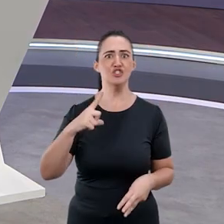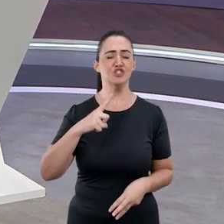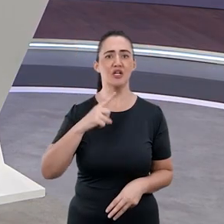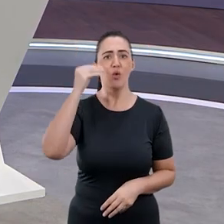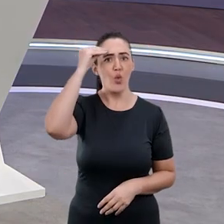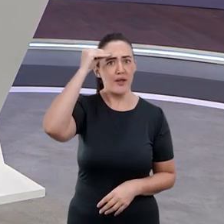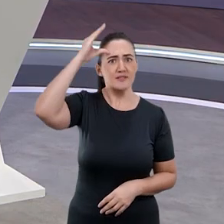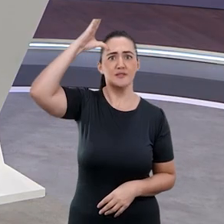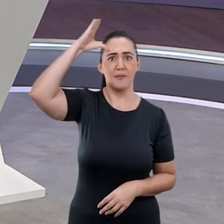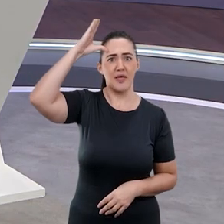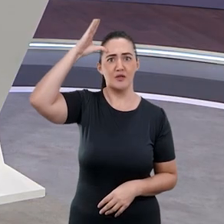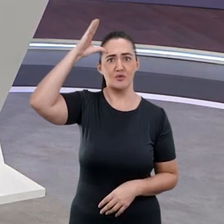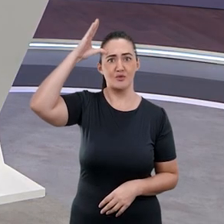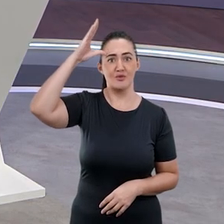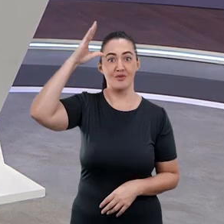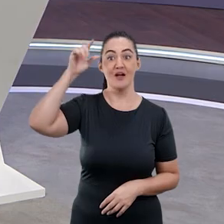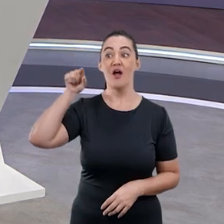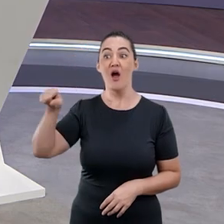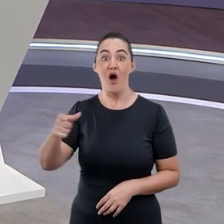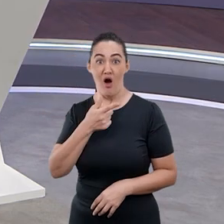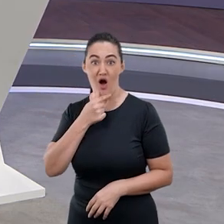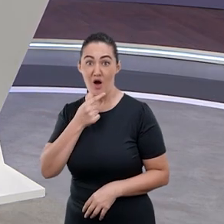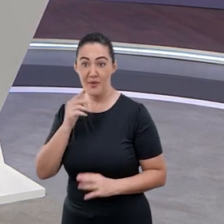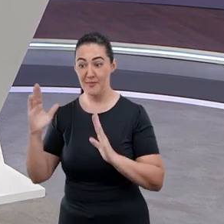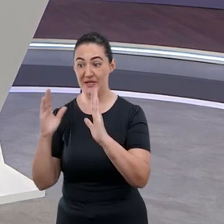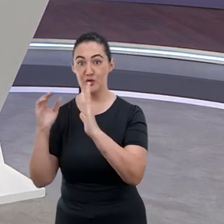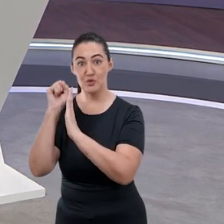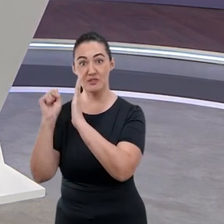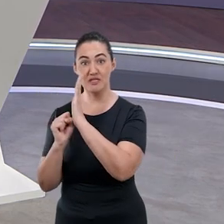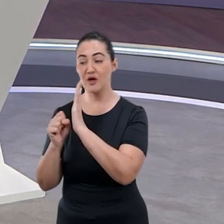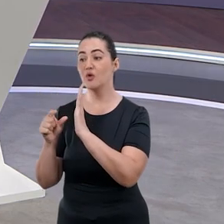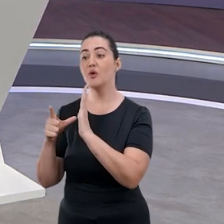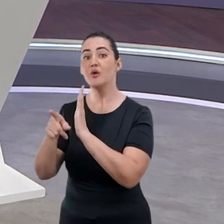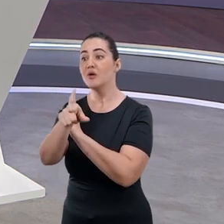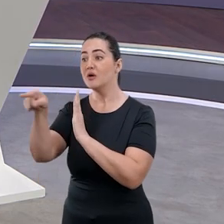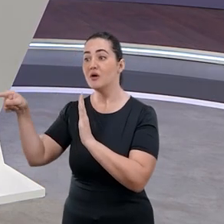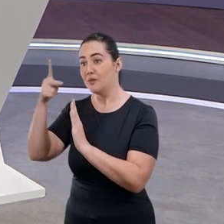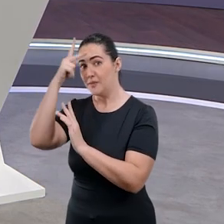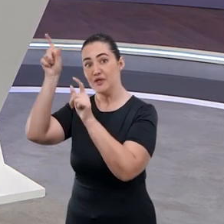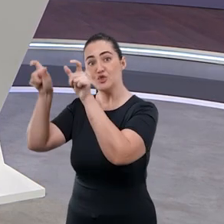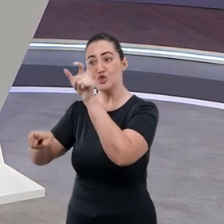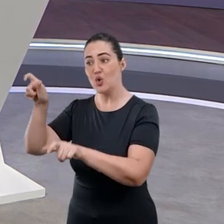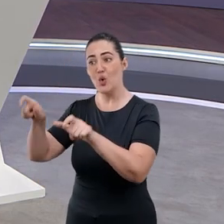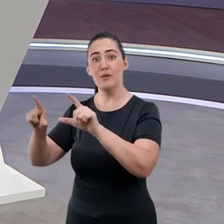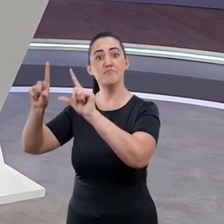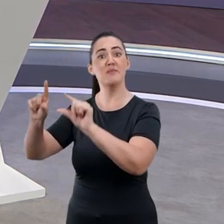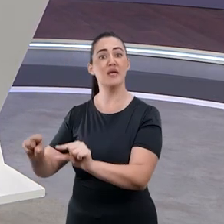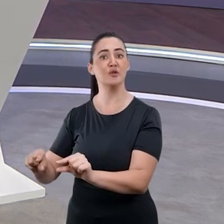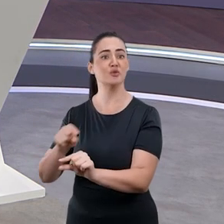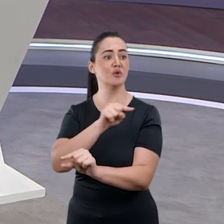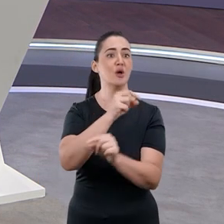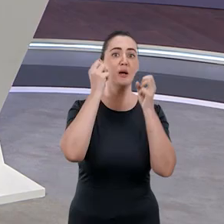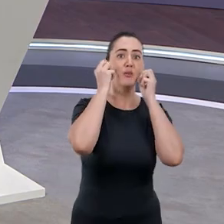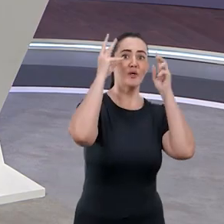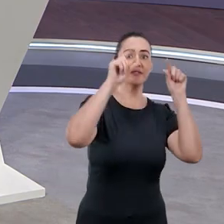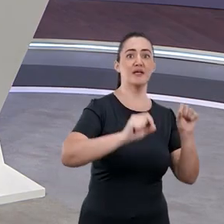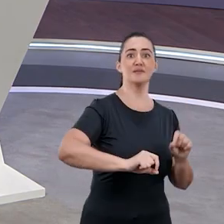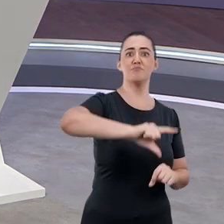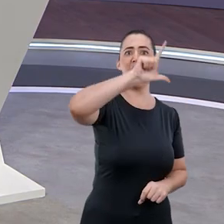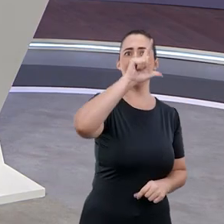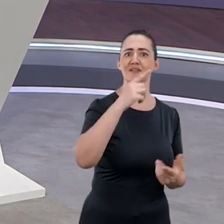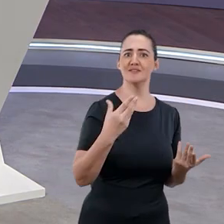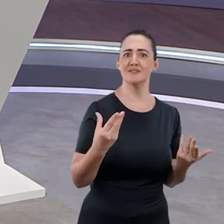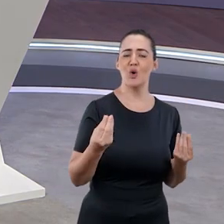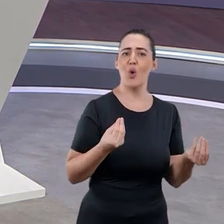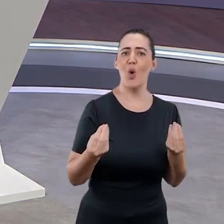tinham. E mais, Moisés tinha um conhecimento que nem as pessoas do nosso século